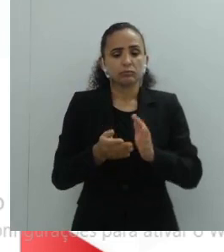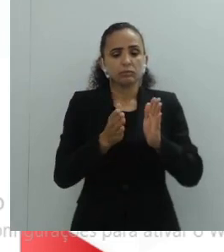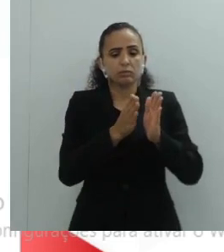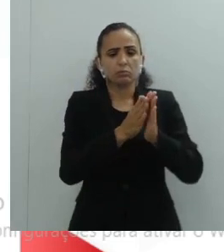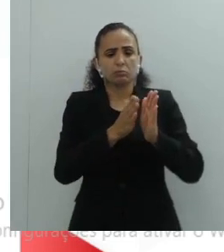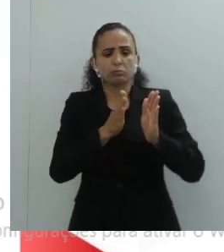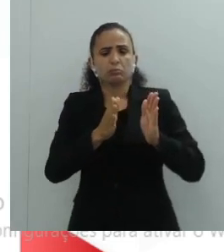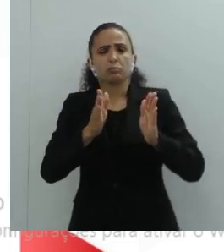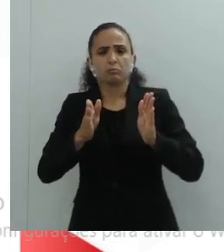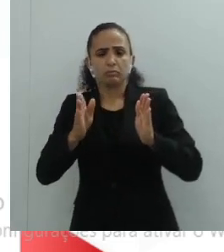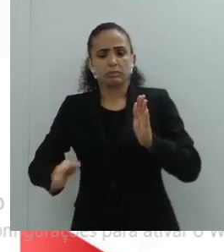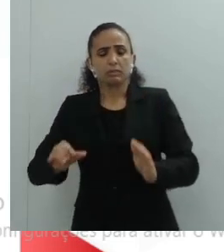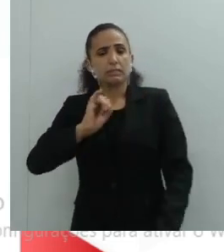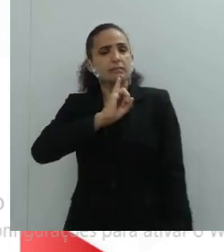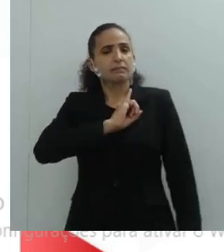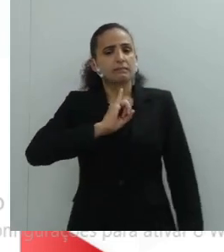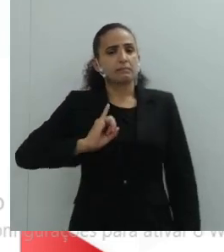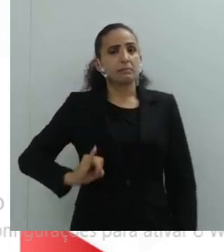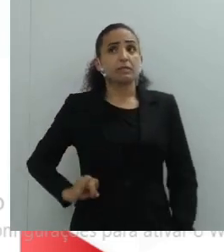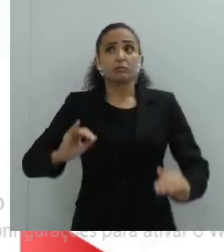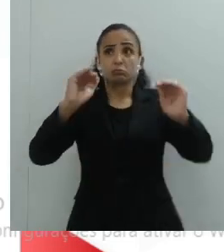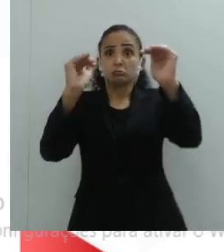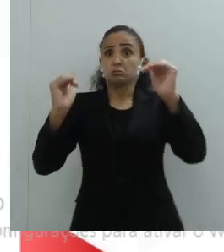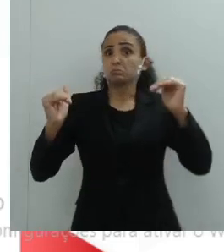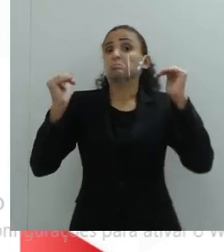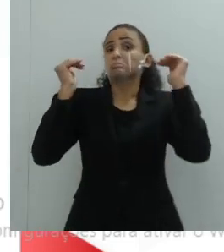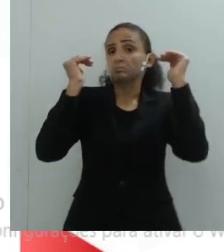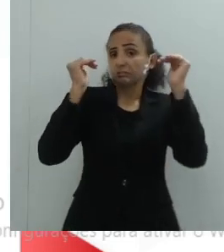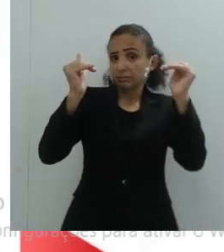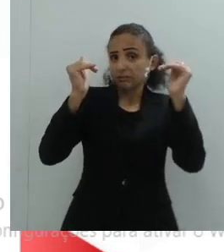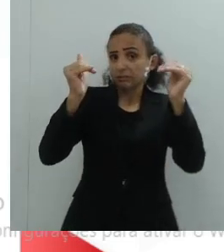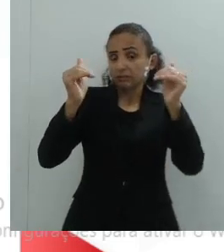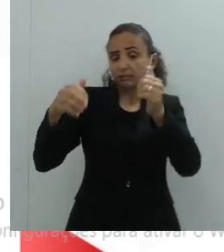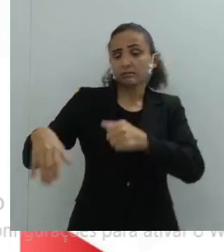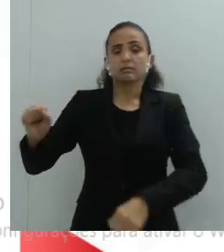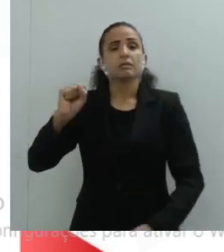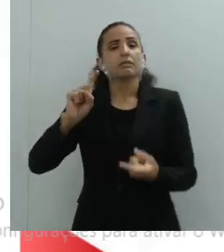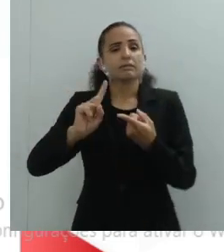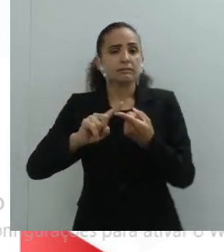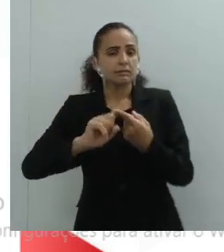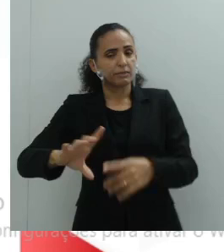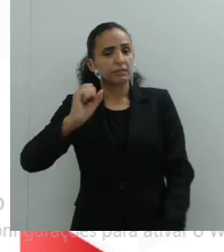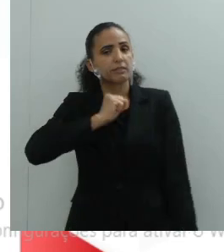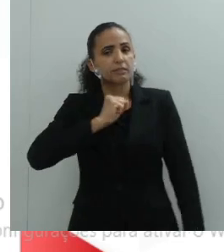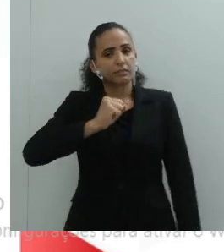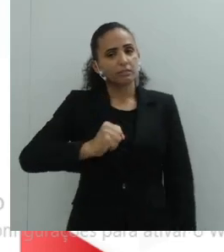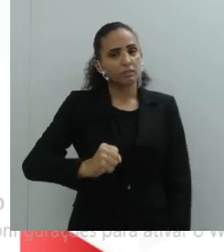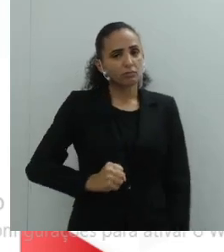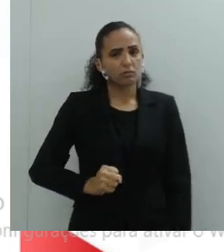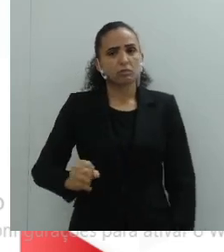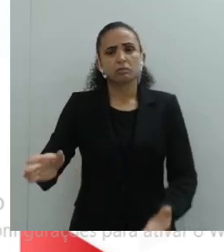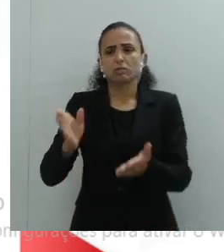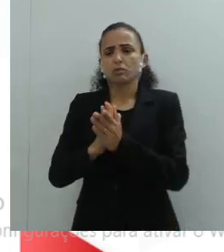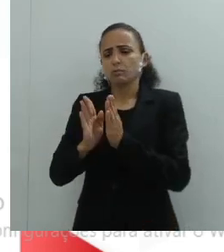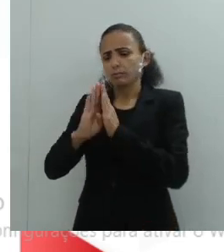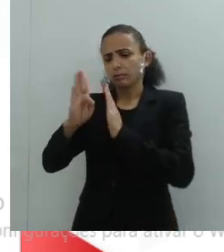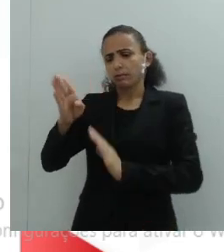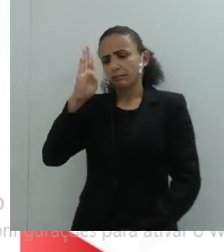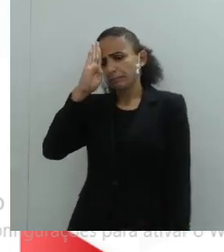hierarquia, com o imperador no topo, seguido por sacerdotes, chefes militares,